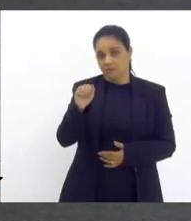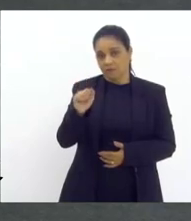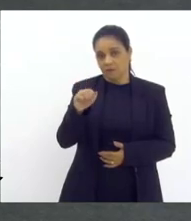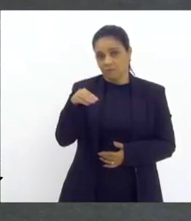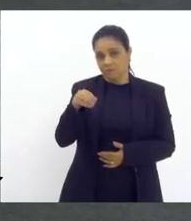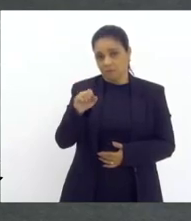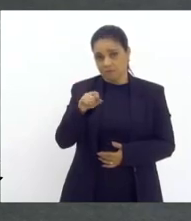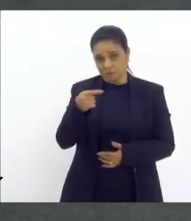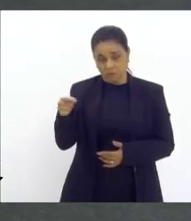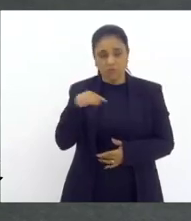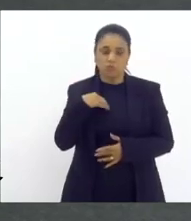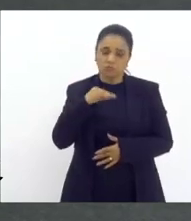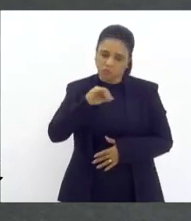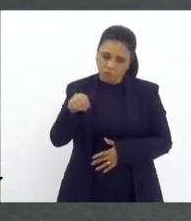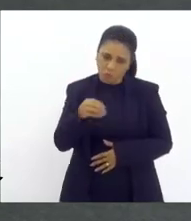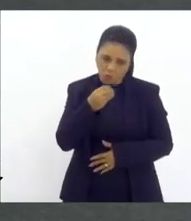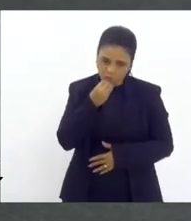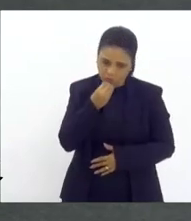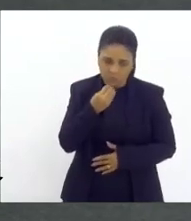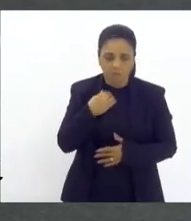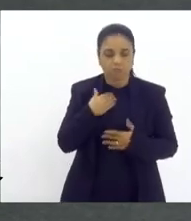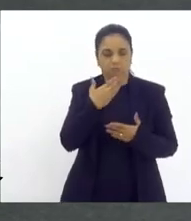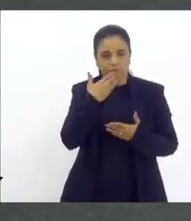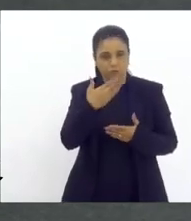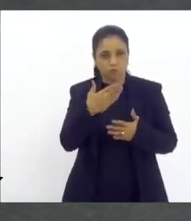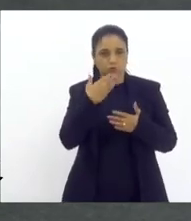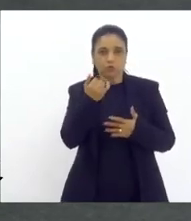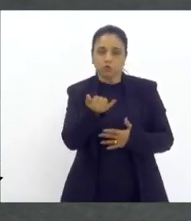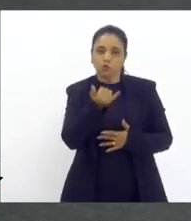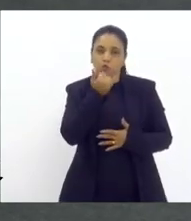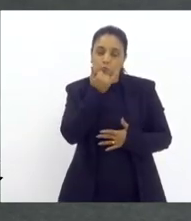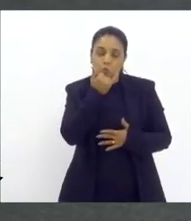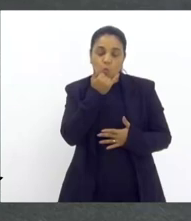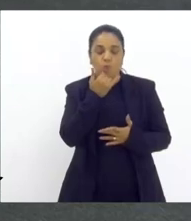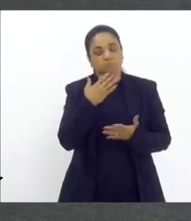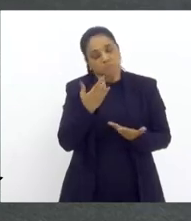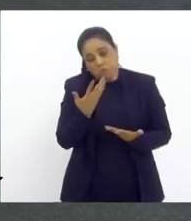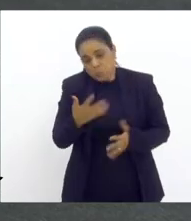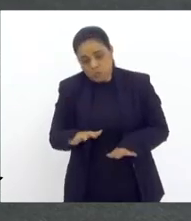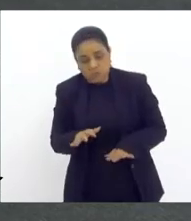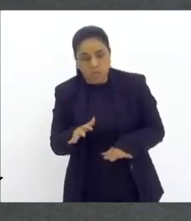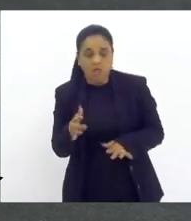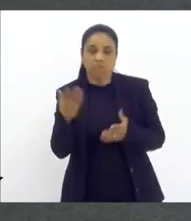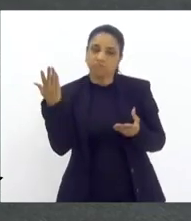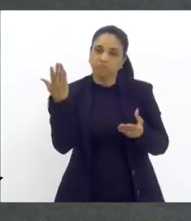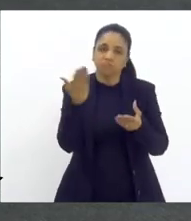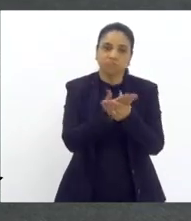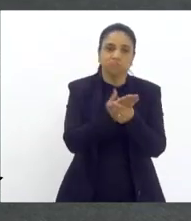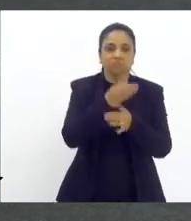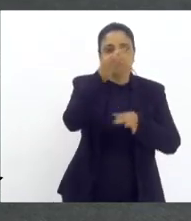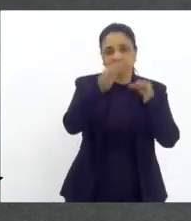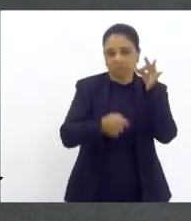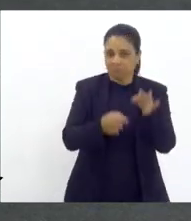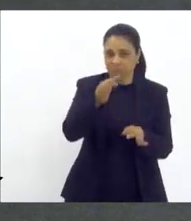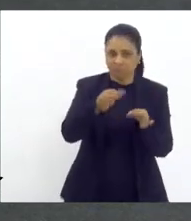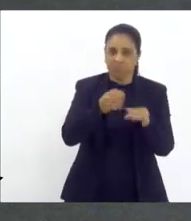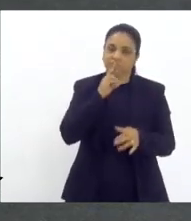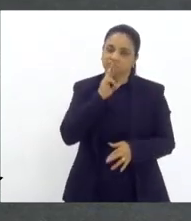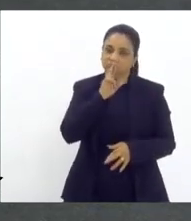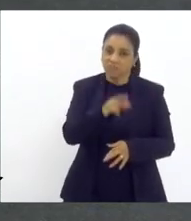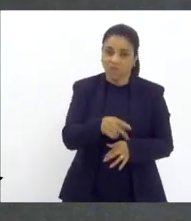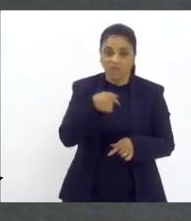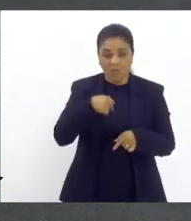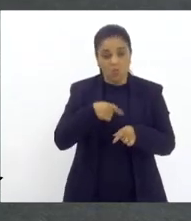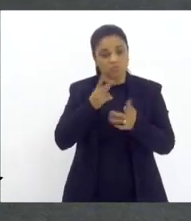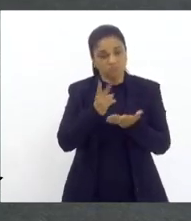se retratar com a minha pessoa se não quiser não precisa ele responde judicialmente E assim a gente resolve porque eu aqui nessa casa